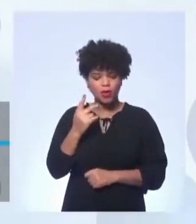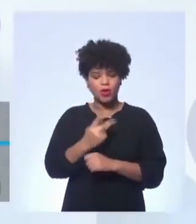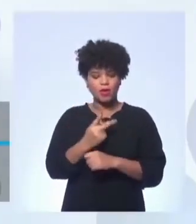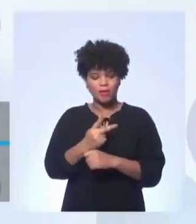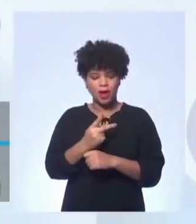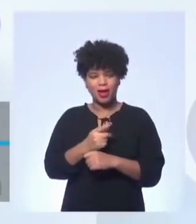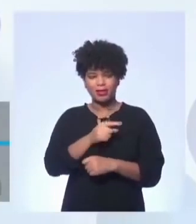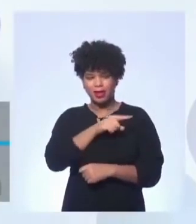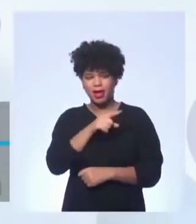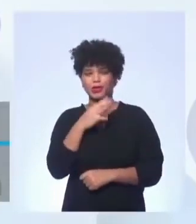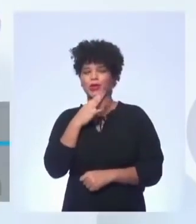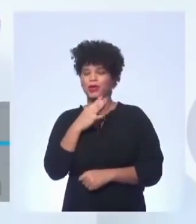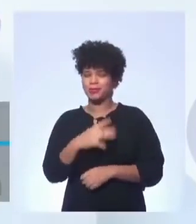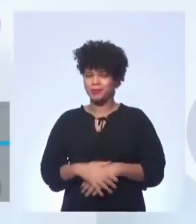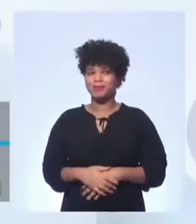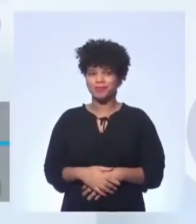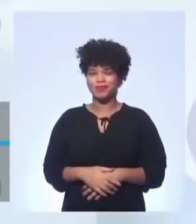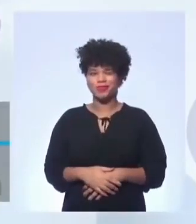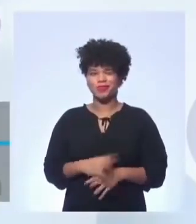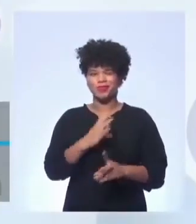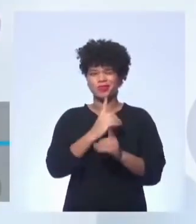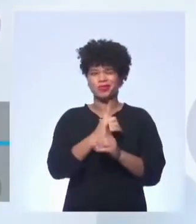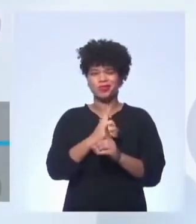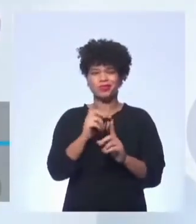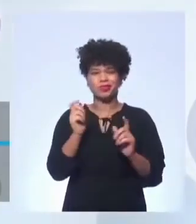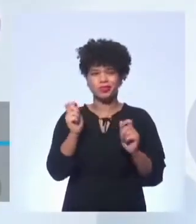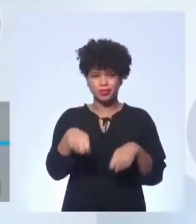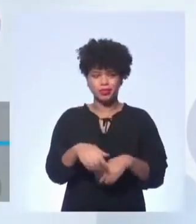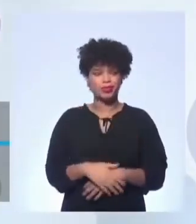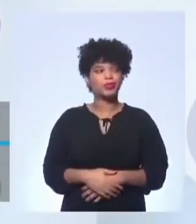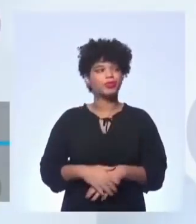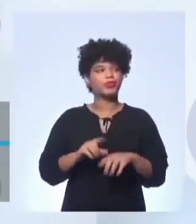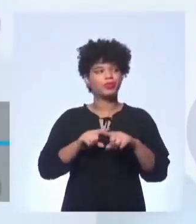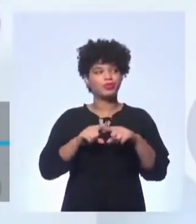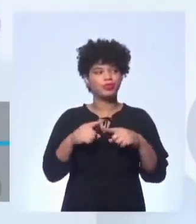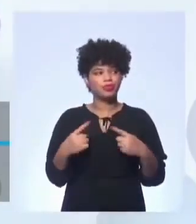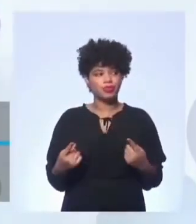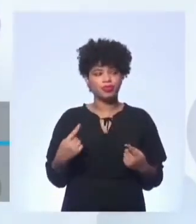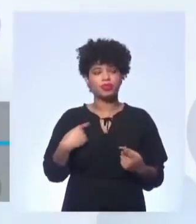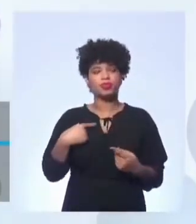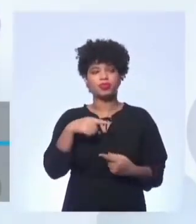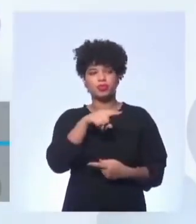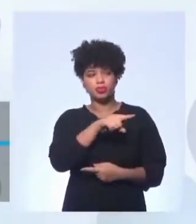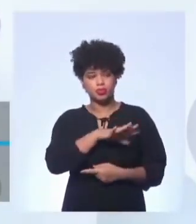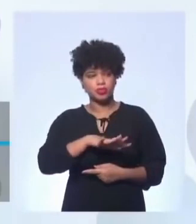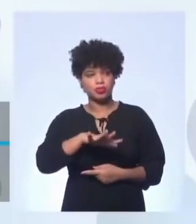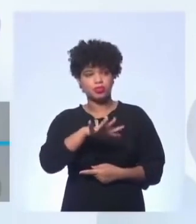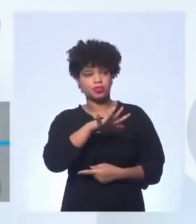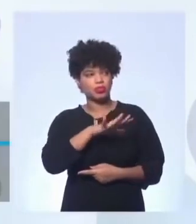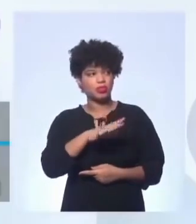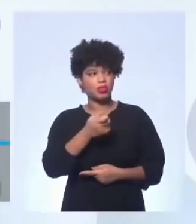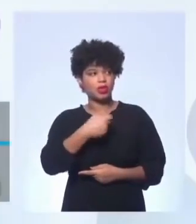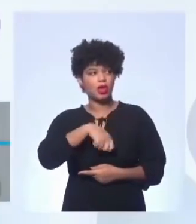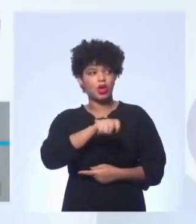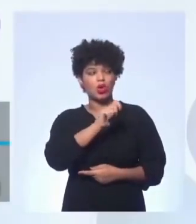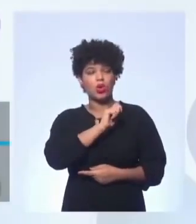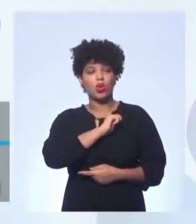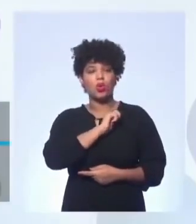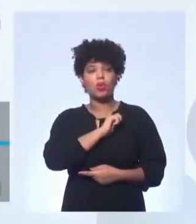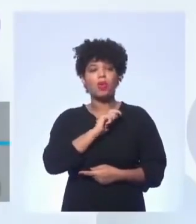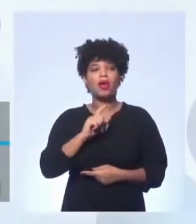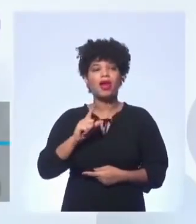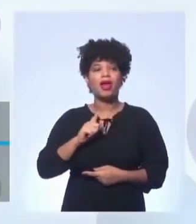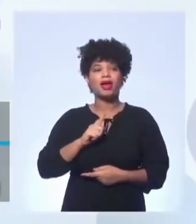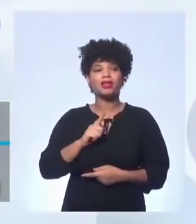fato, deveria haver ouro. É claro que na América Espanhola vai haver